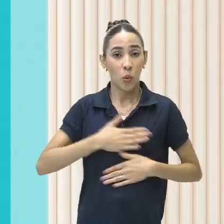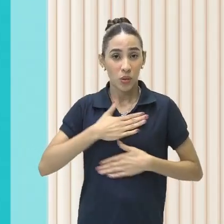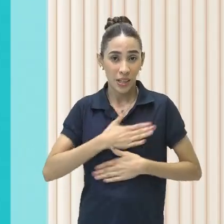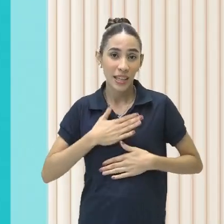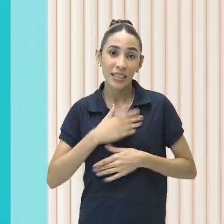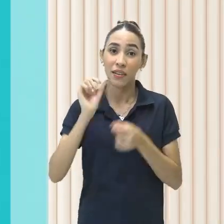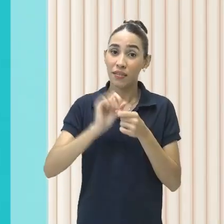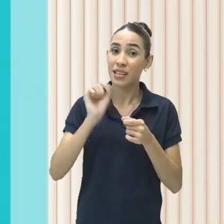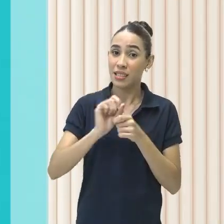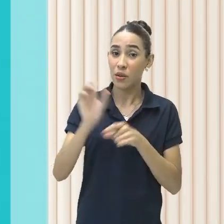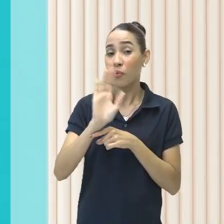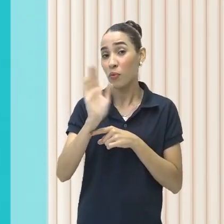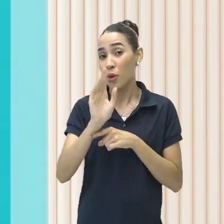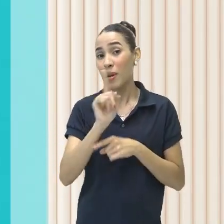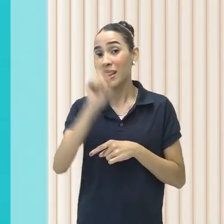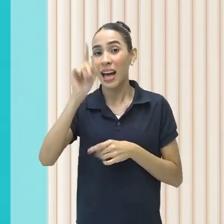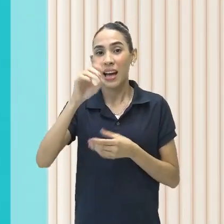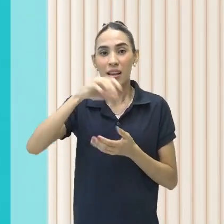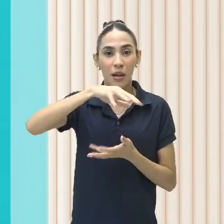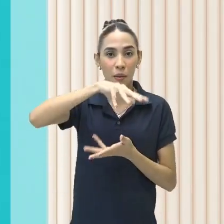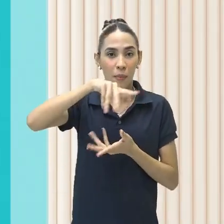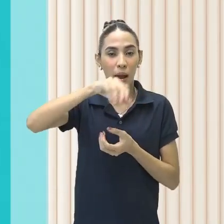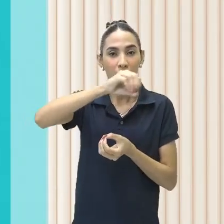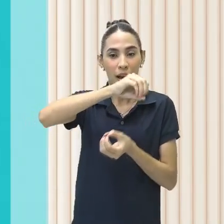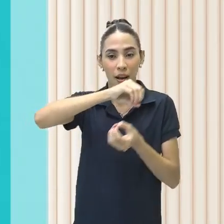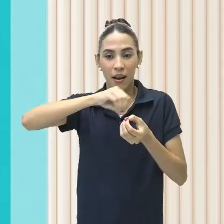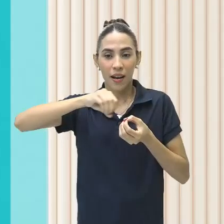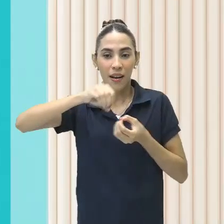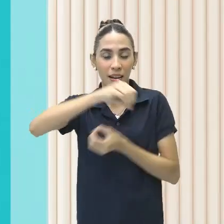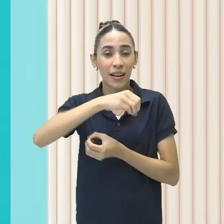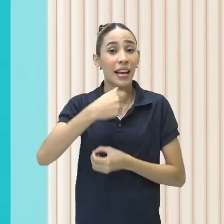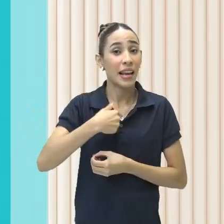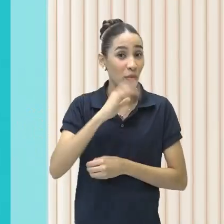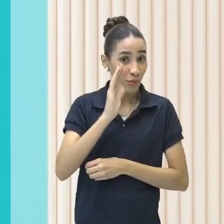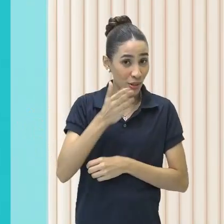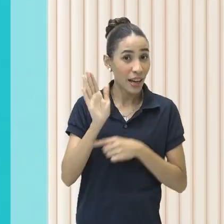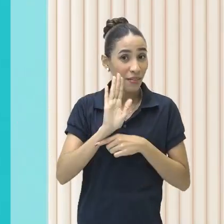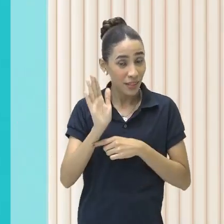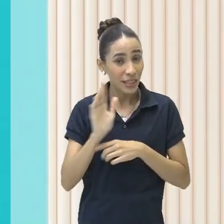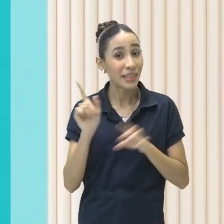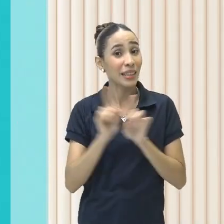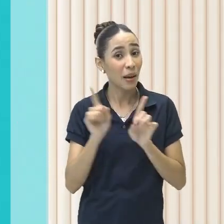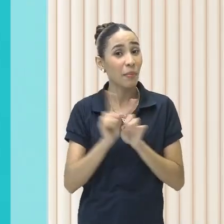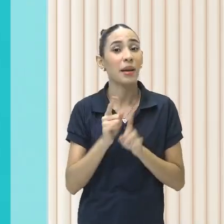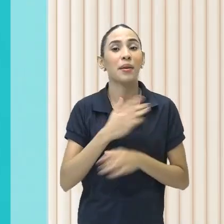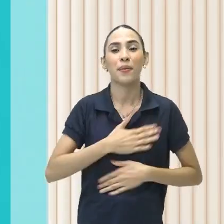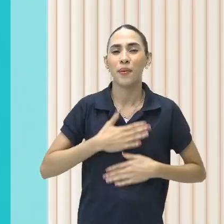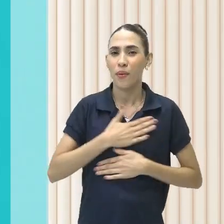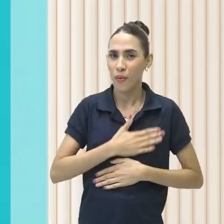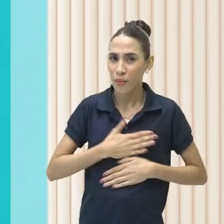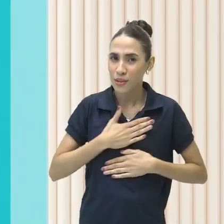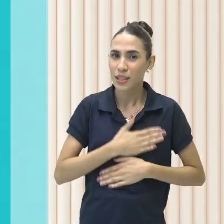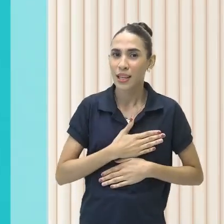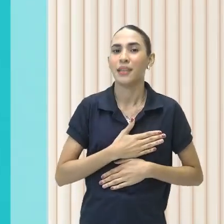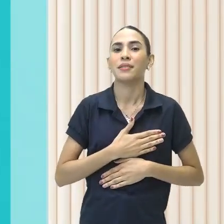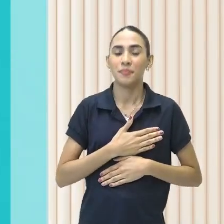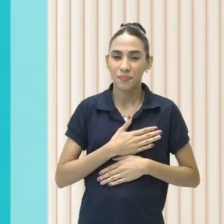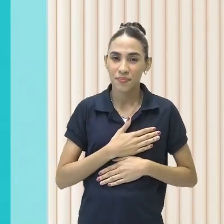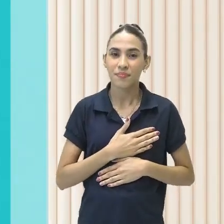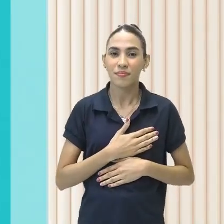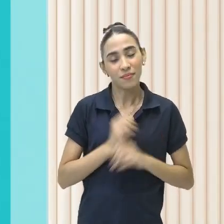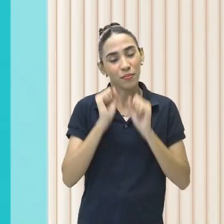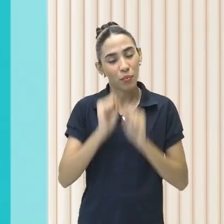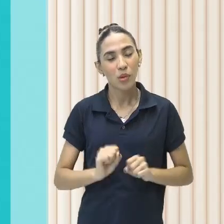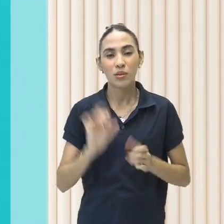de fazer um filme assim no espaço, certo? E eu, que já assisti, gostei do filme, já assisti várias vezes,